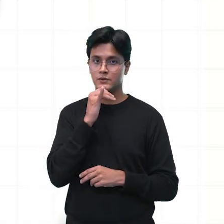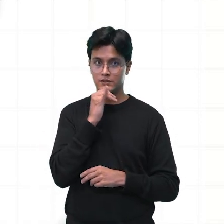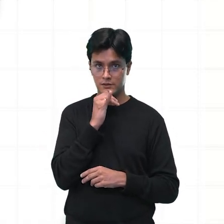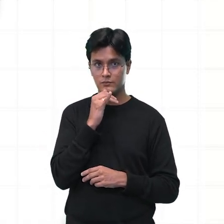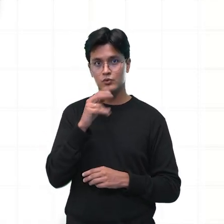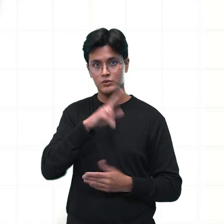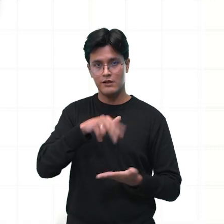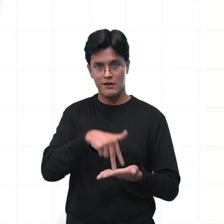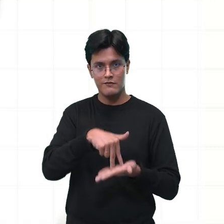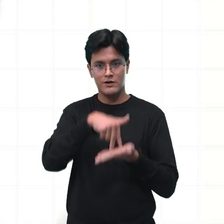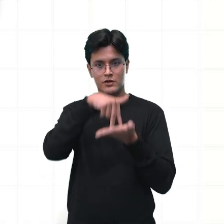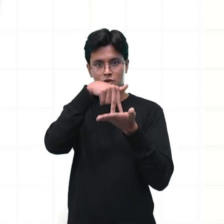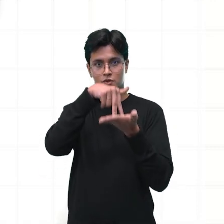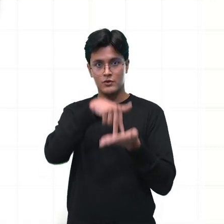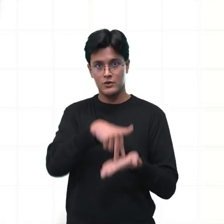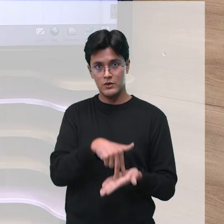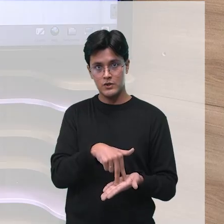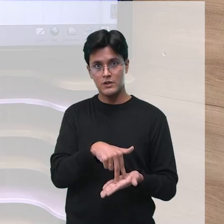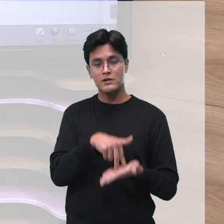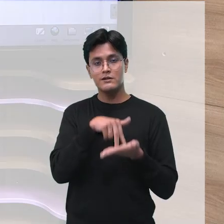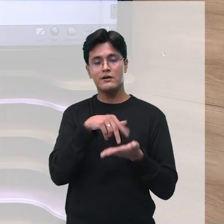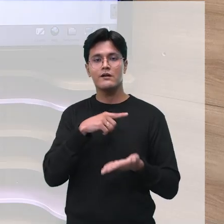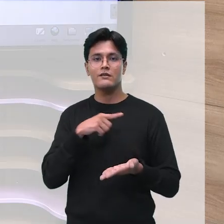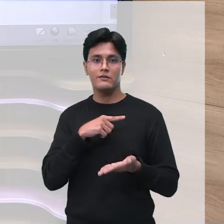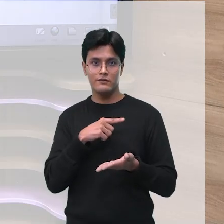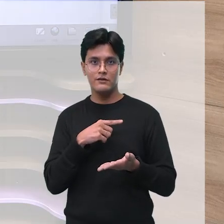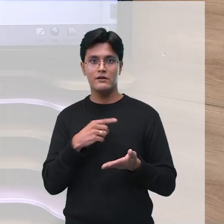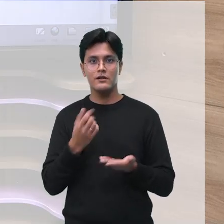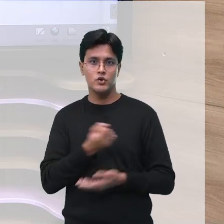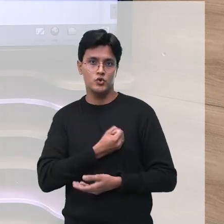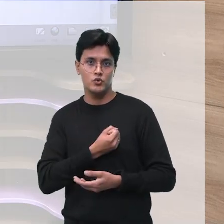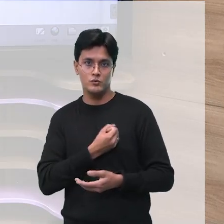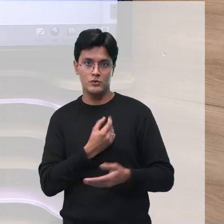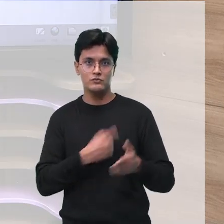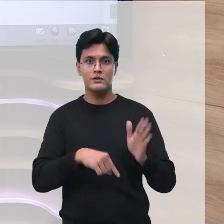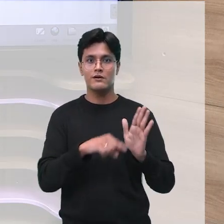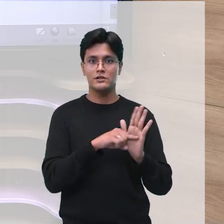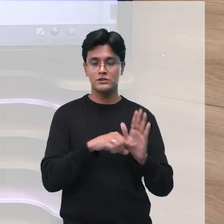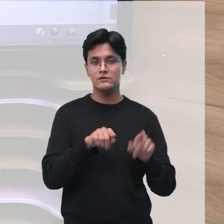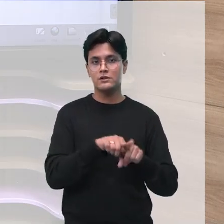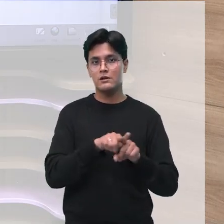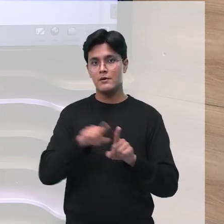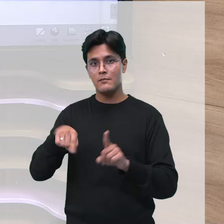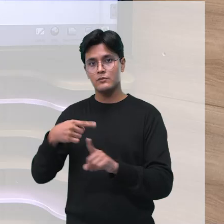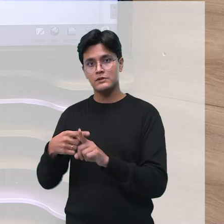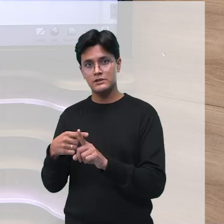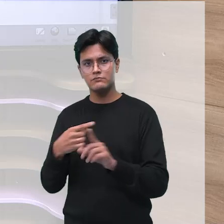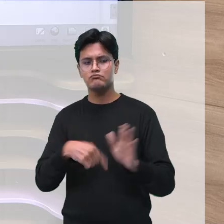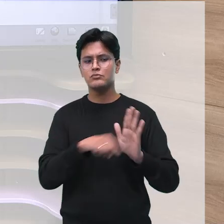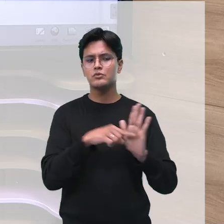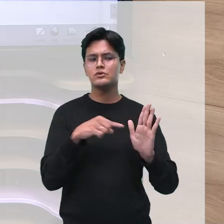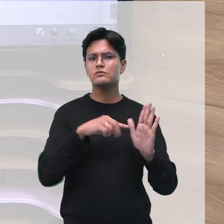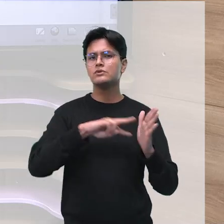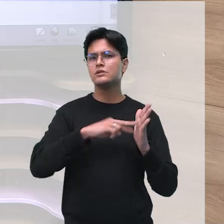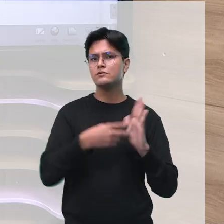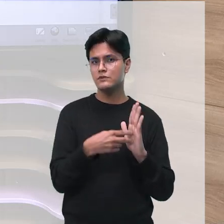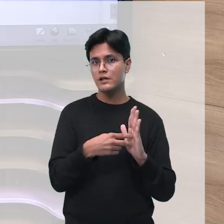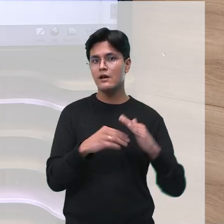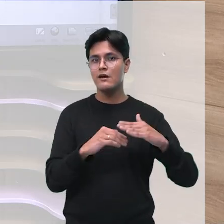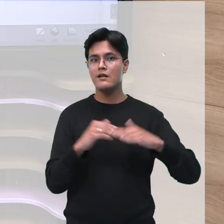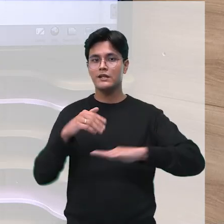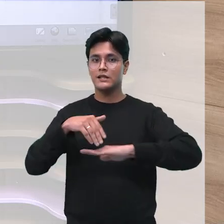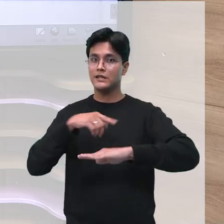lá no elevador tem os números positivos e números negativos. Os números negativos significam que você está abaixo ali,